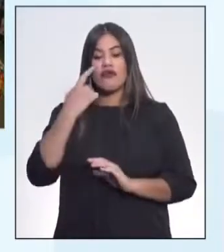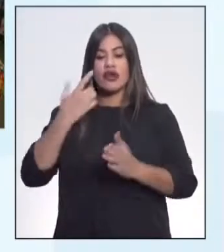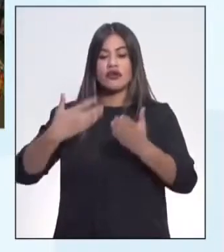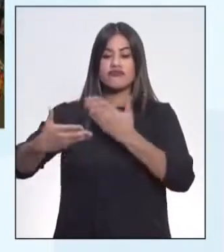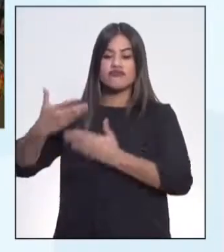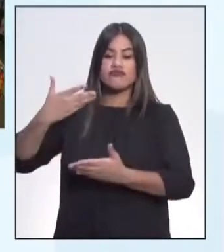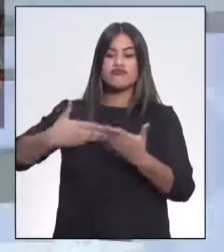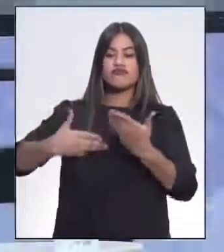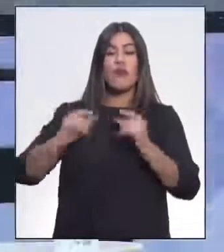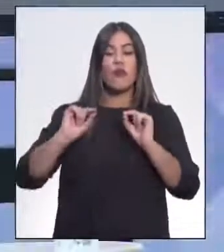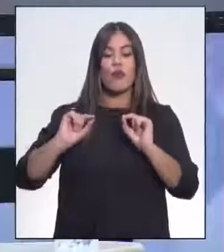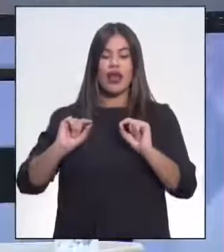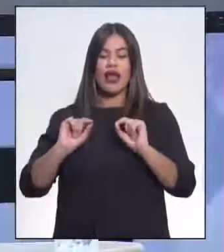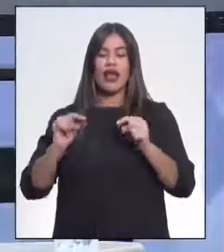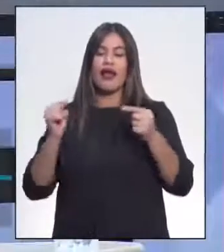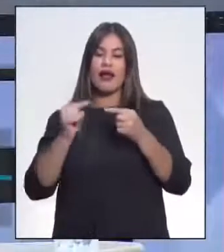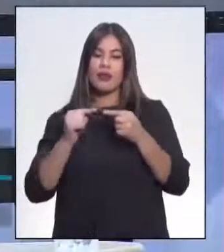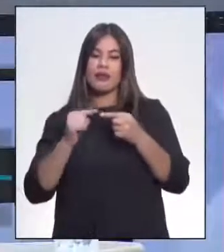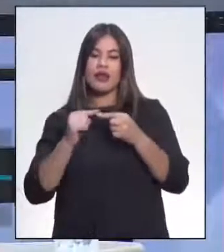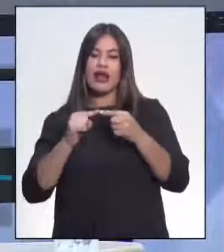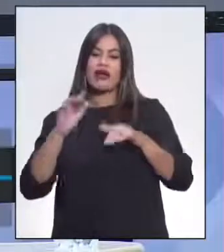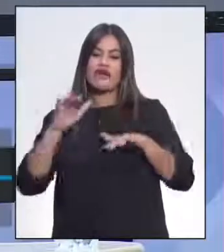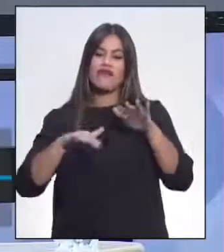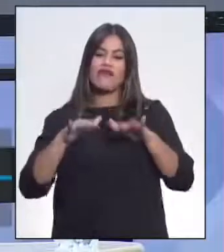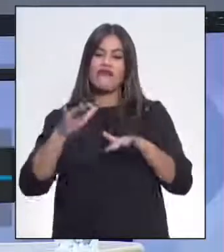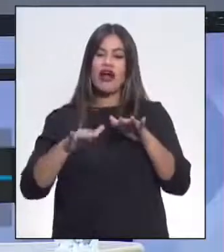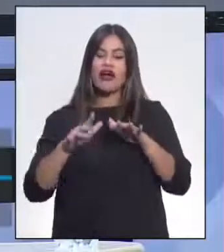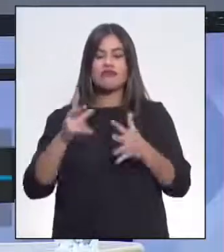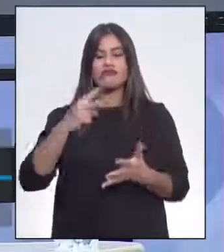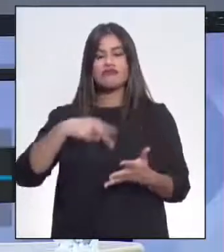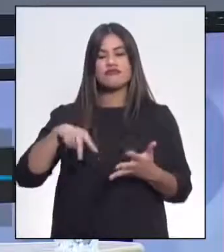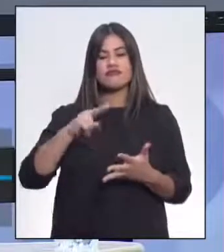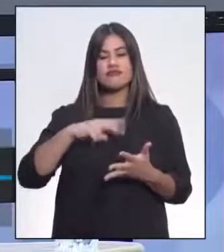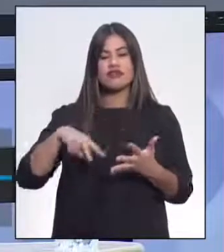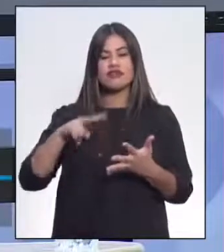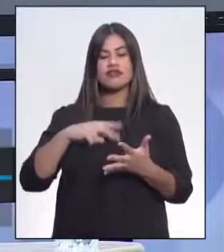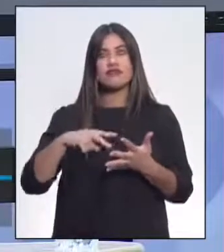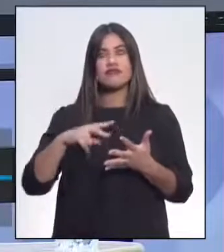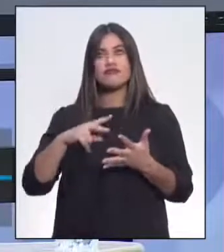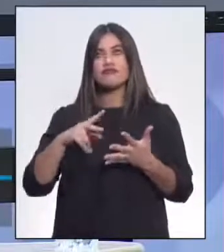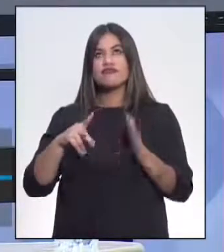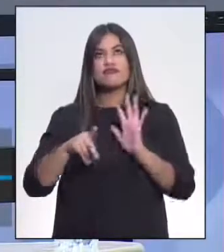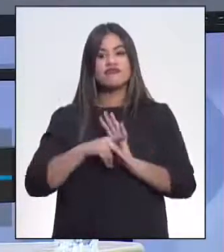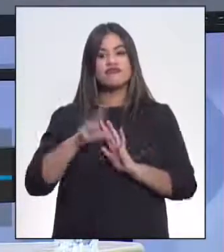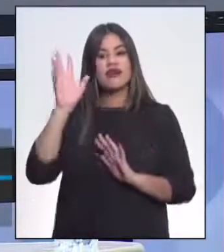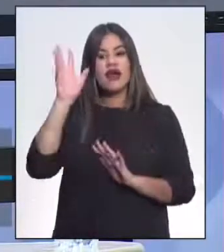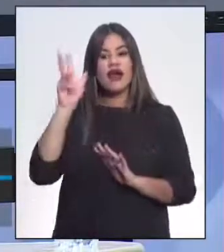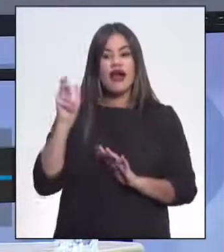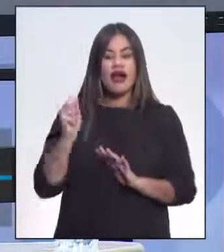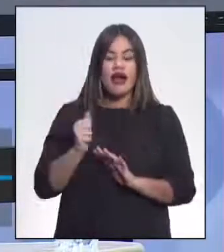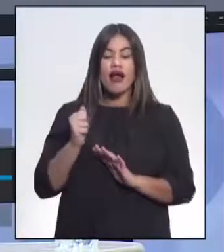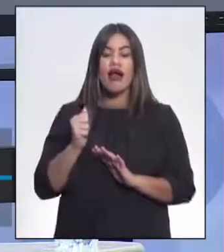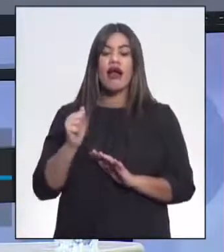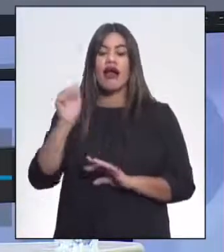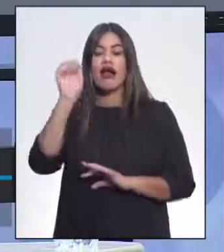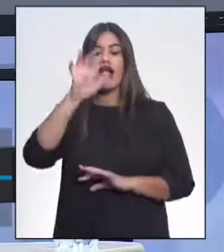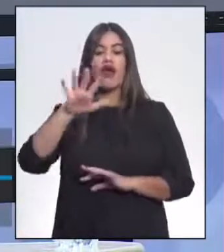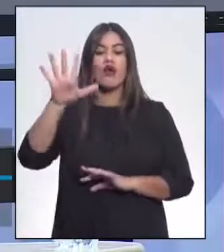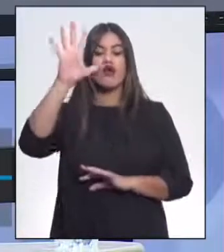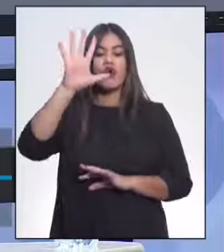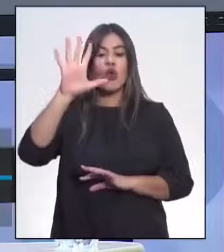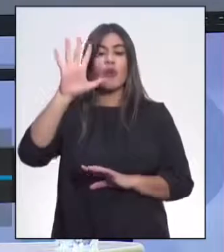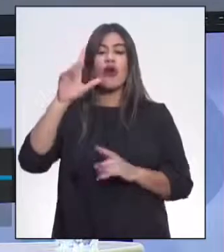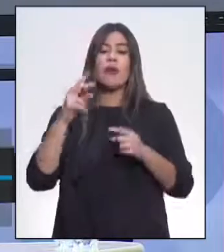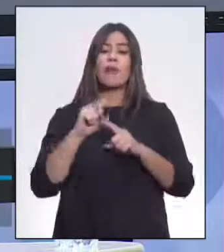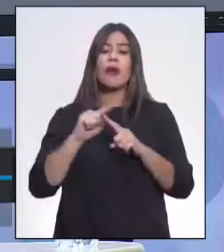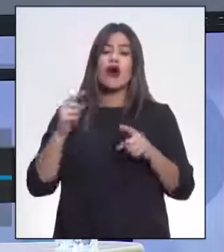lembrarem que não é assim... por exemplo, a gente fala muito sobre a dança africana, as danças europeias. Então, de onde que vem, às vezes?